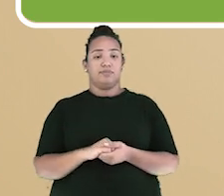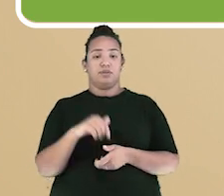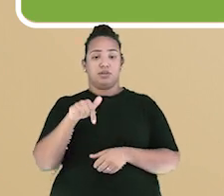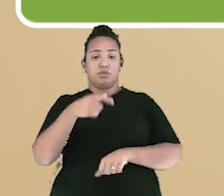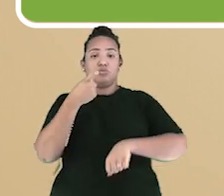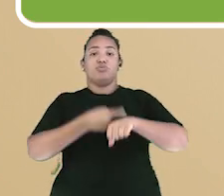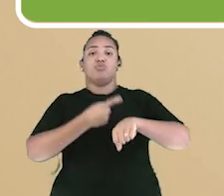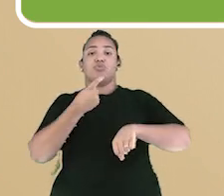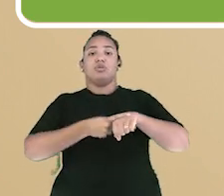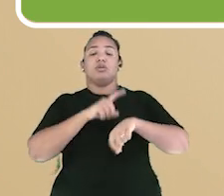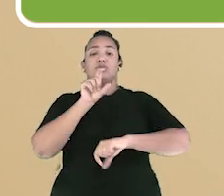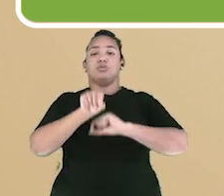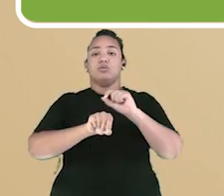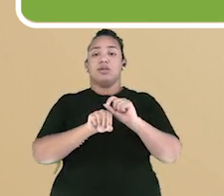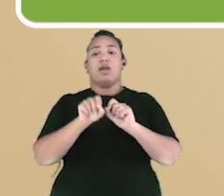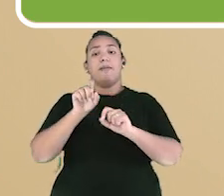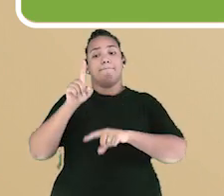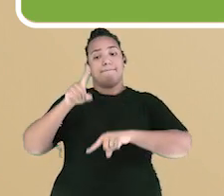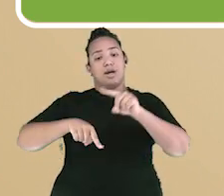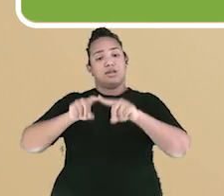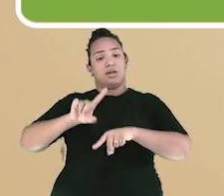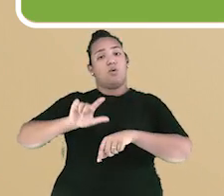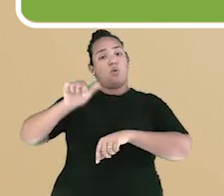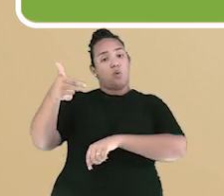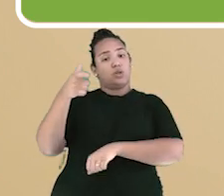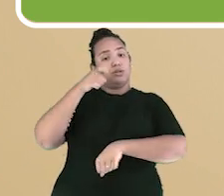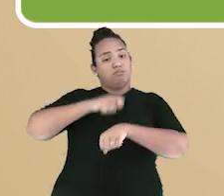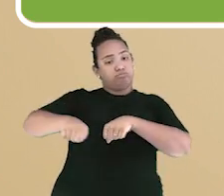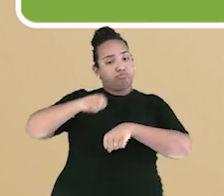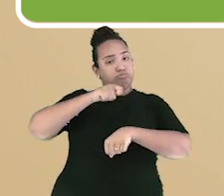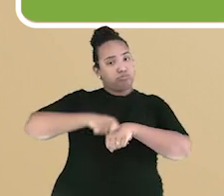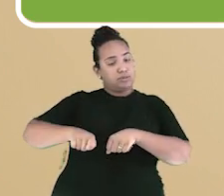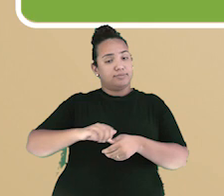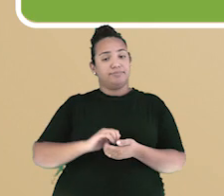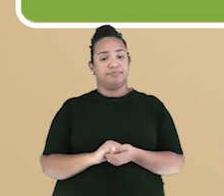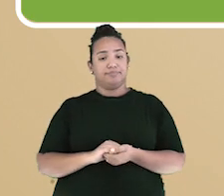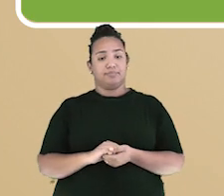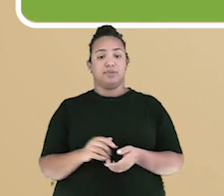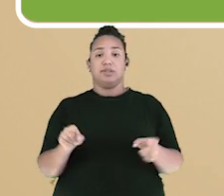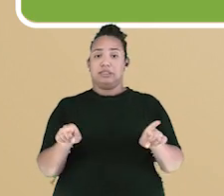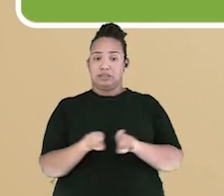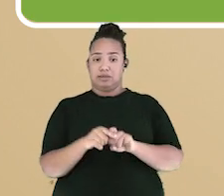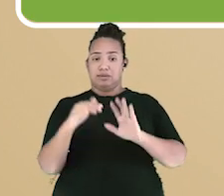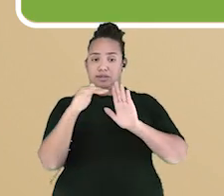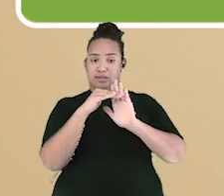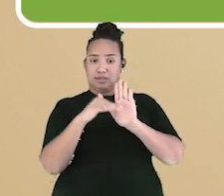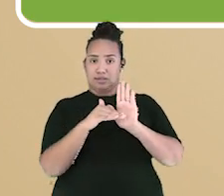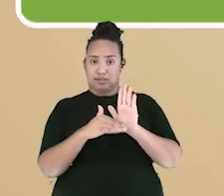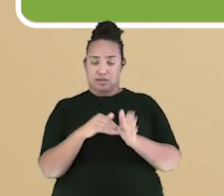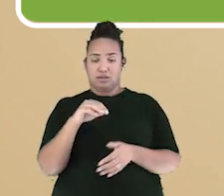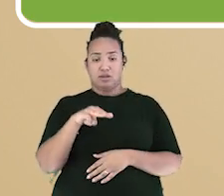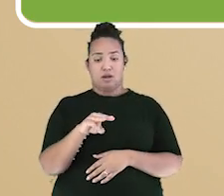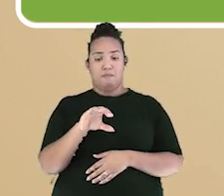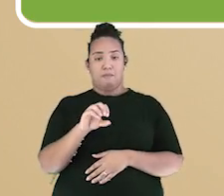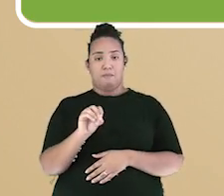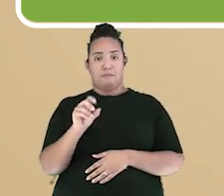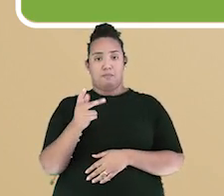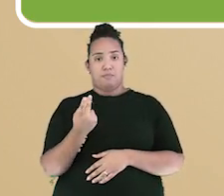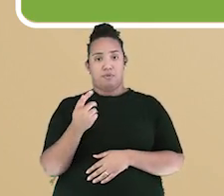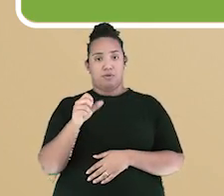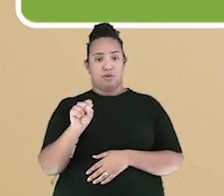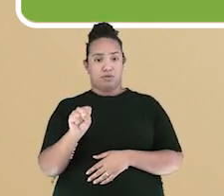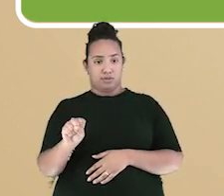é definida por sua capacidade de riscar outros materiais, sendo a escala de mols a referência